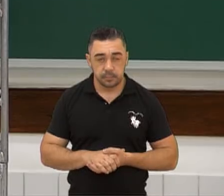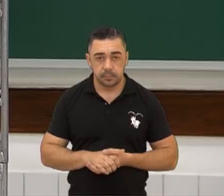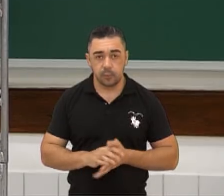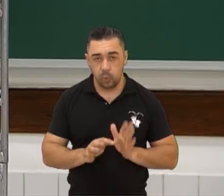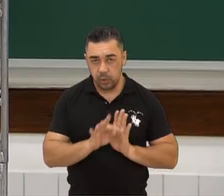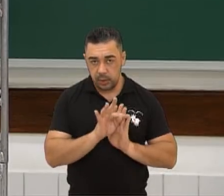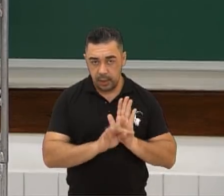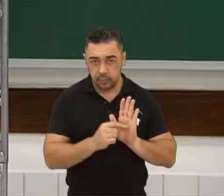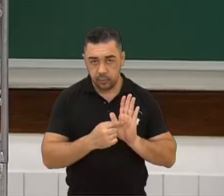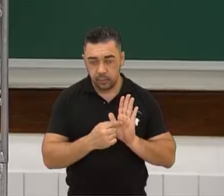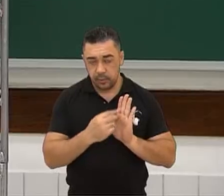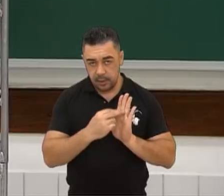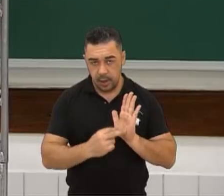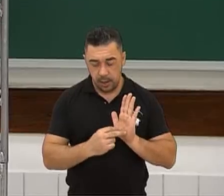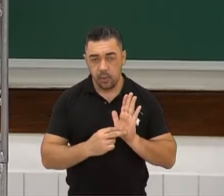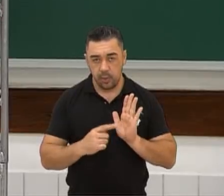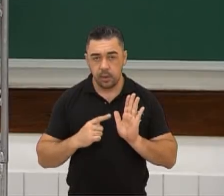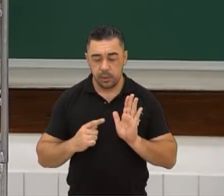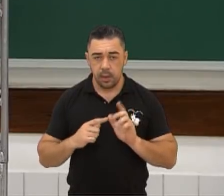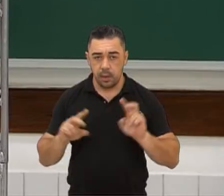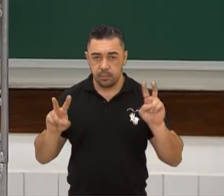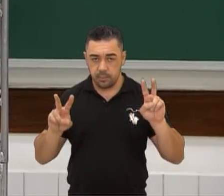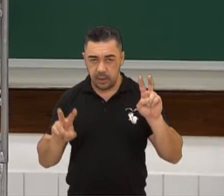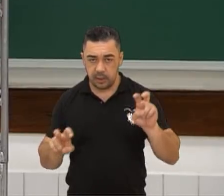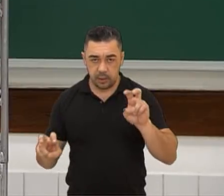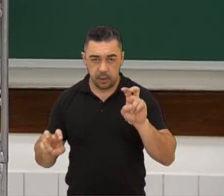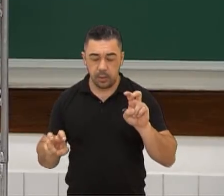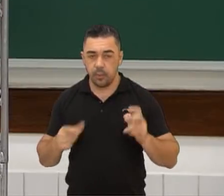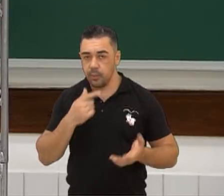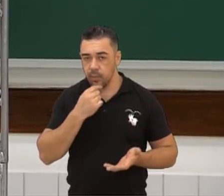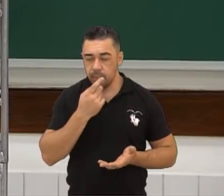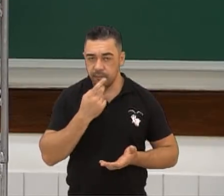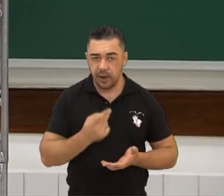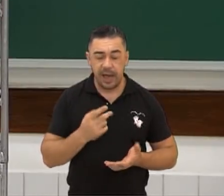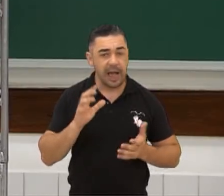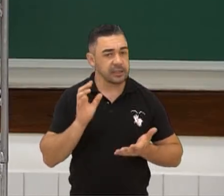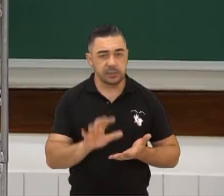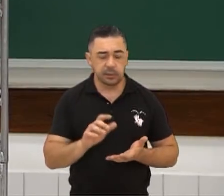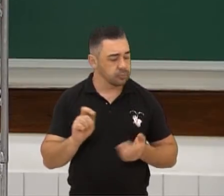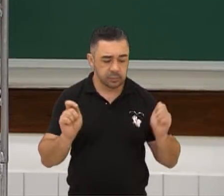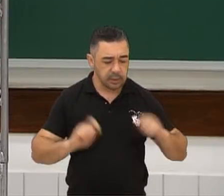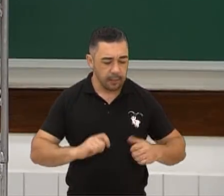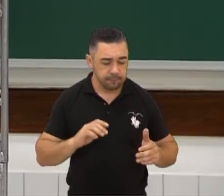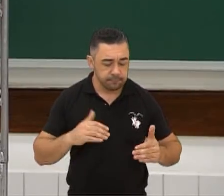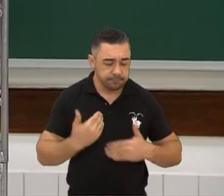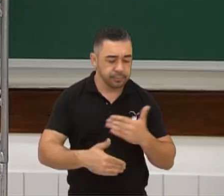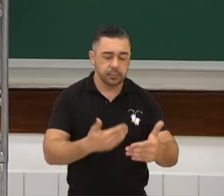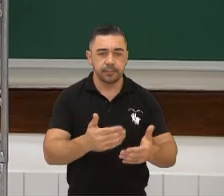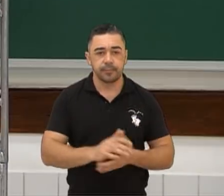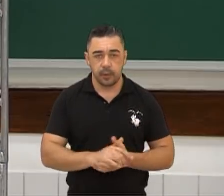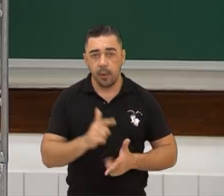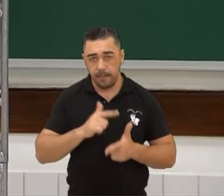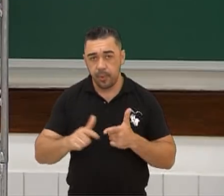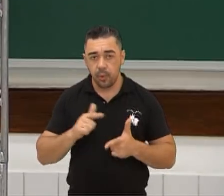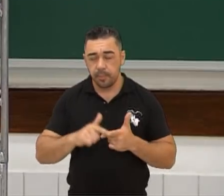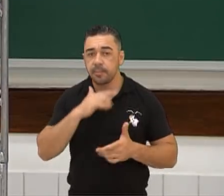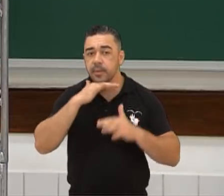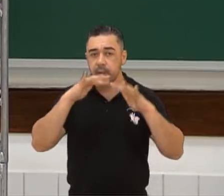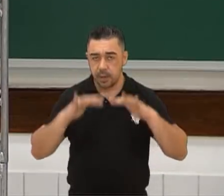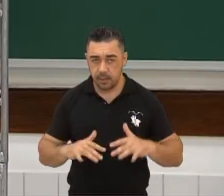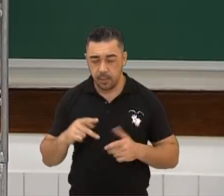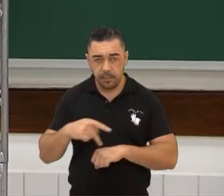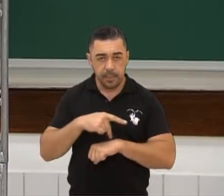O texto, você leu, inclusive tem uma citação do Gorbachev. Assim não se pode avançar. Havia uma crise instalada no país.